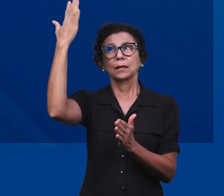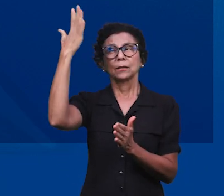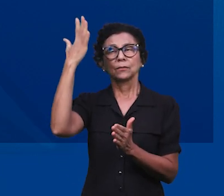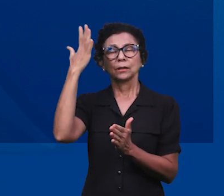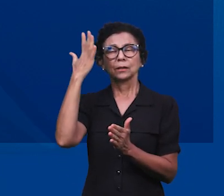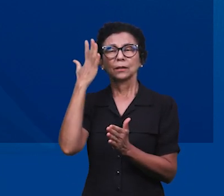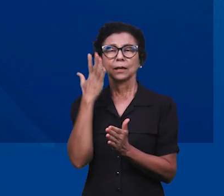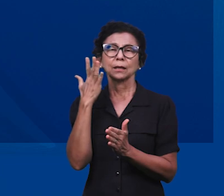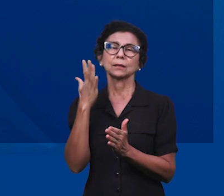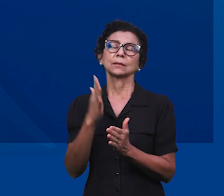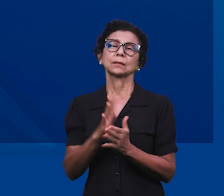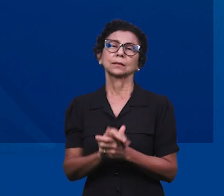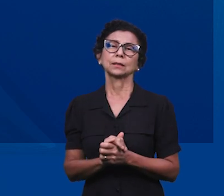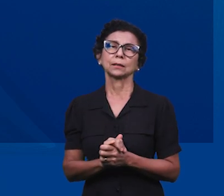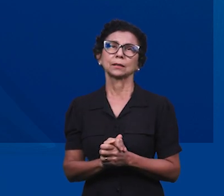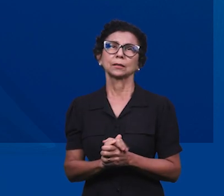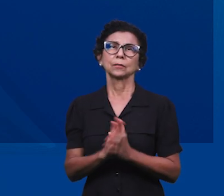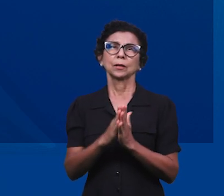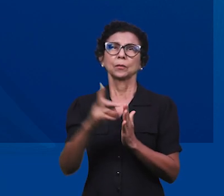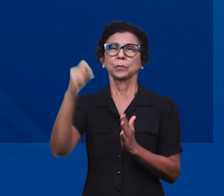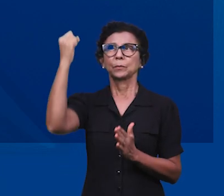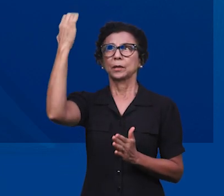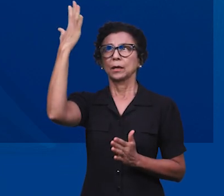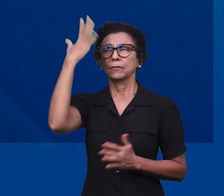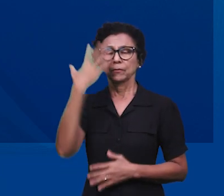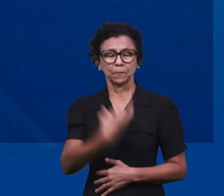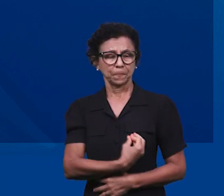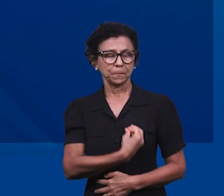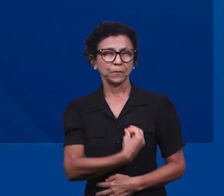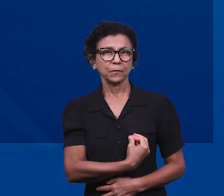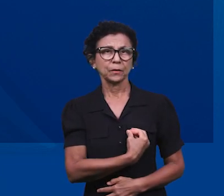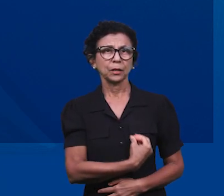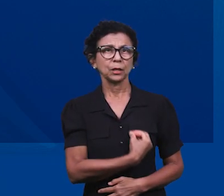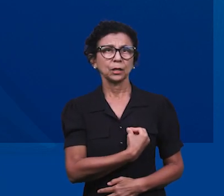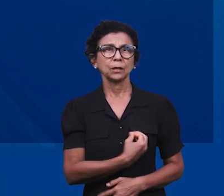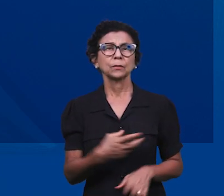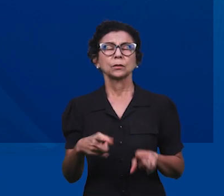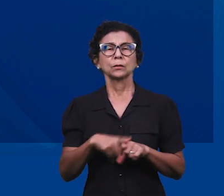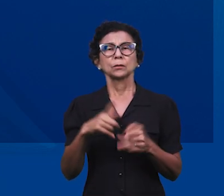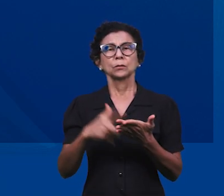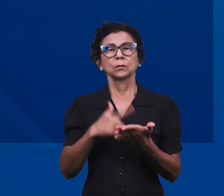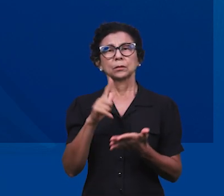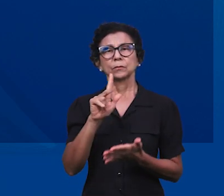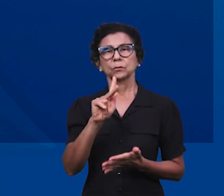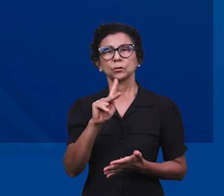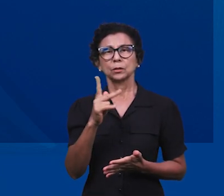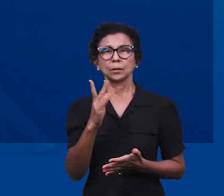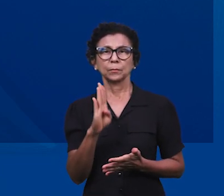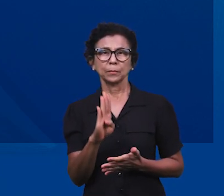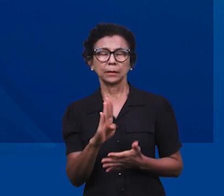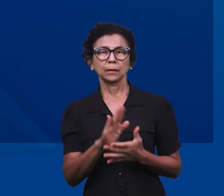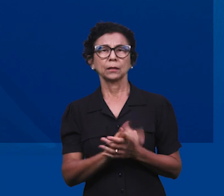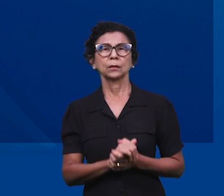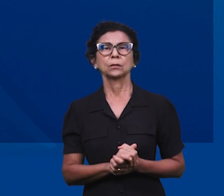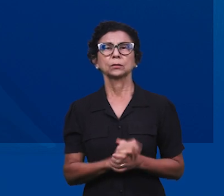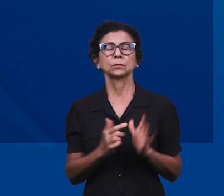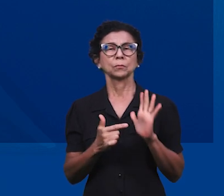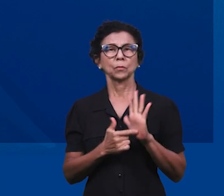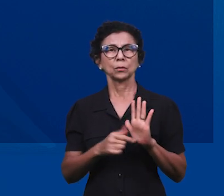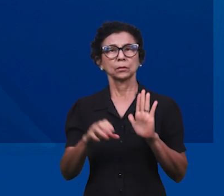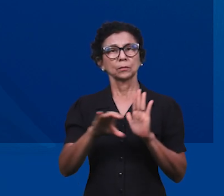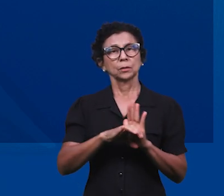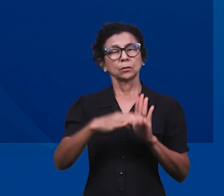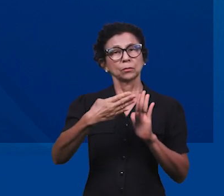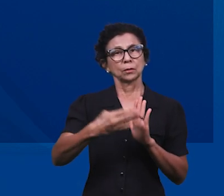do Senhor, a palavra viva, como o livro de Hebreus menciona, lá no capítulo 4, no